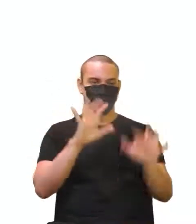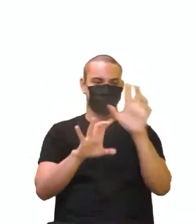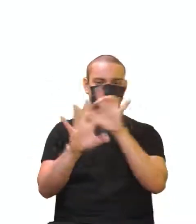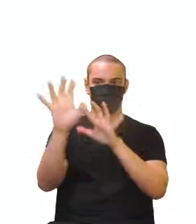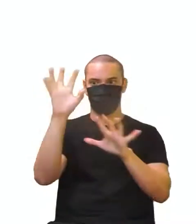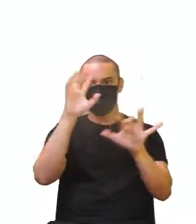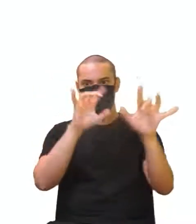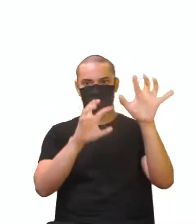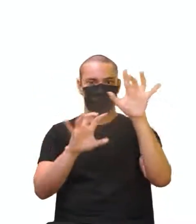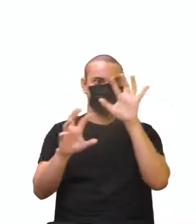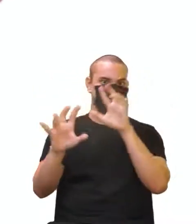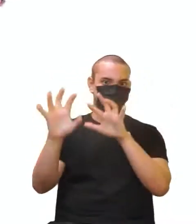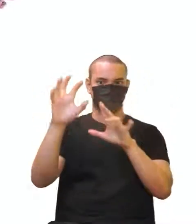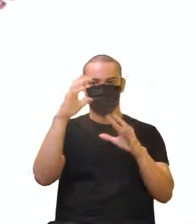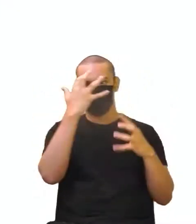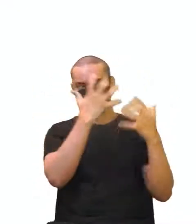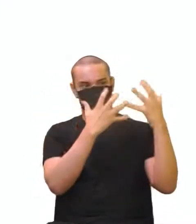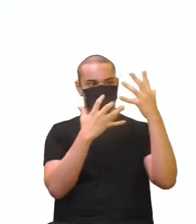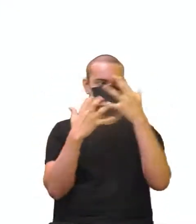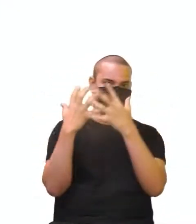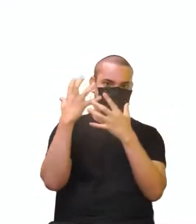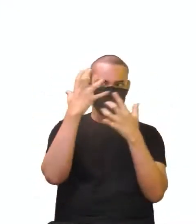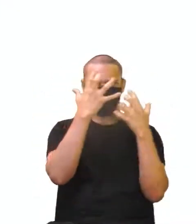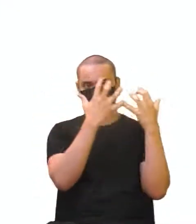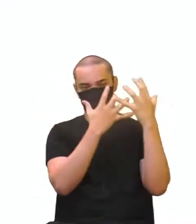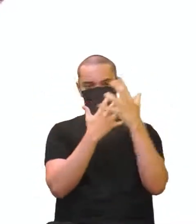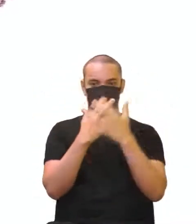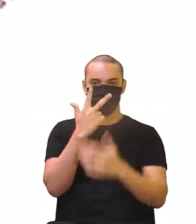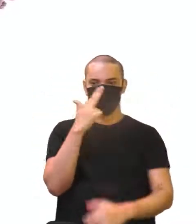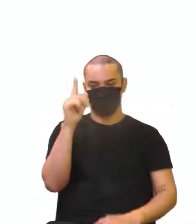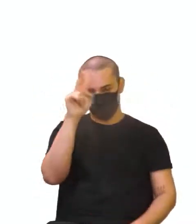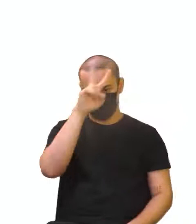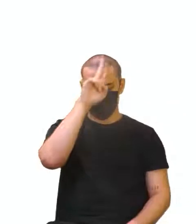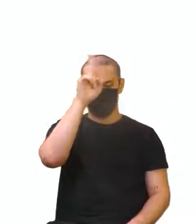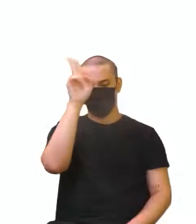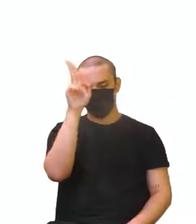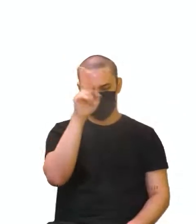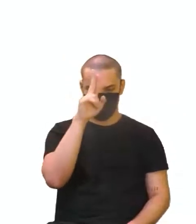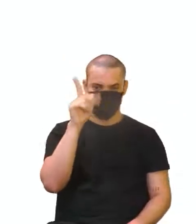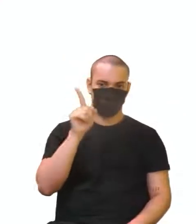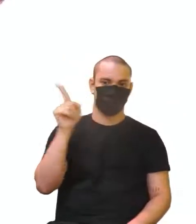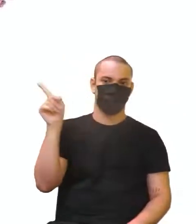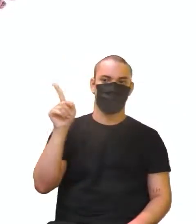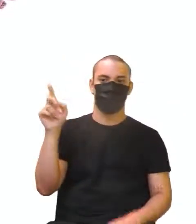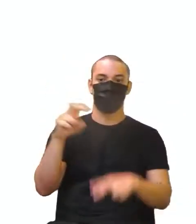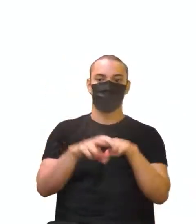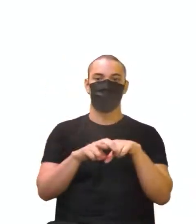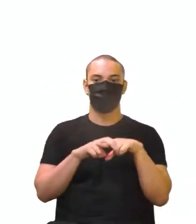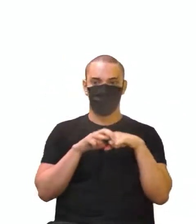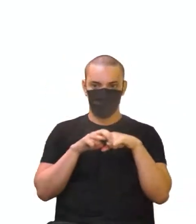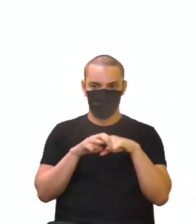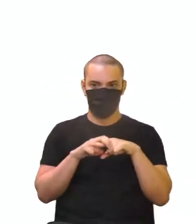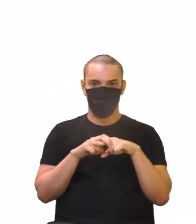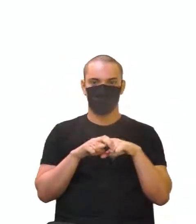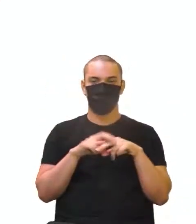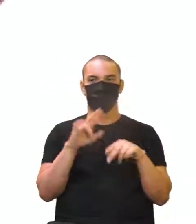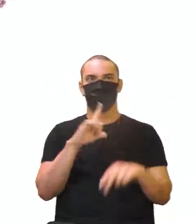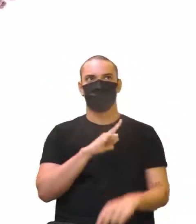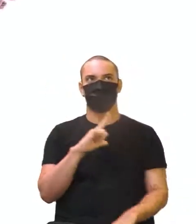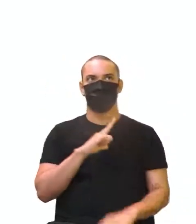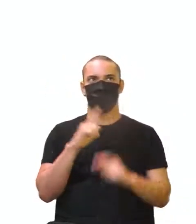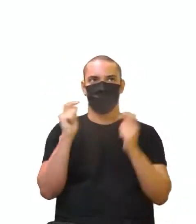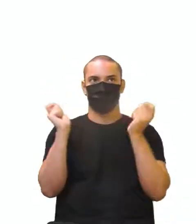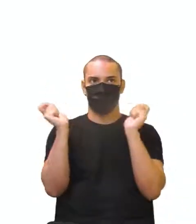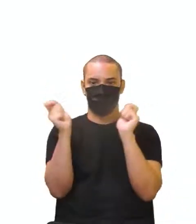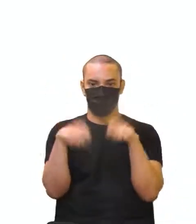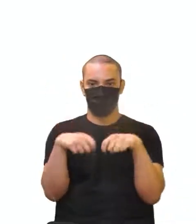ovócito saindo por aí. Então, se esse ovócito azinho for fecundado pelo espermatozoide